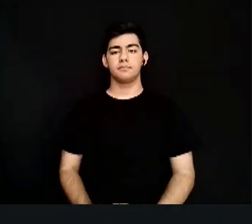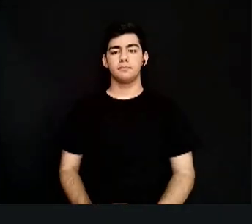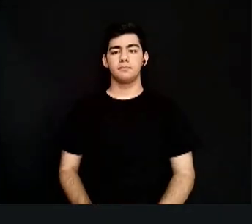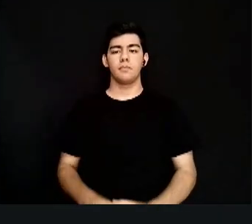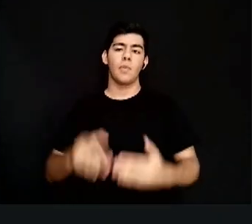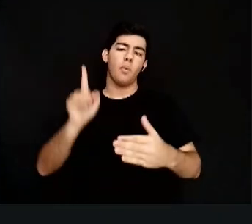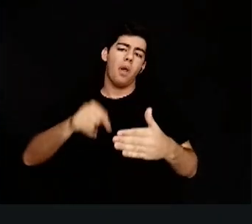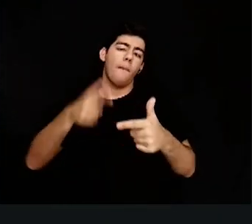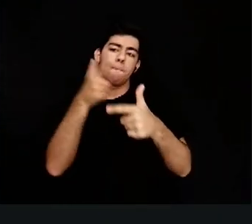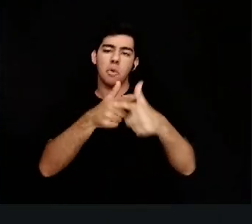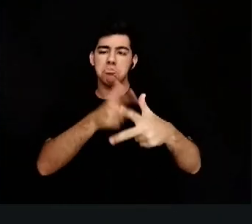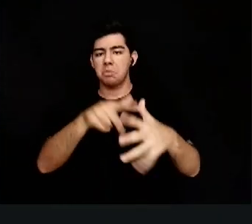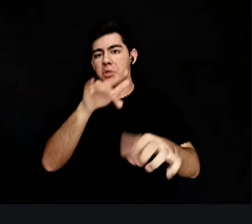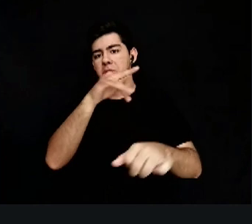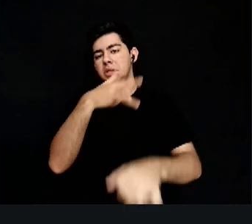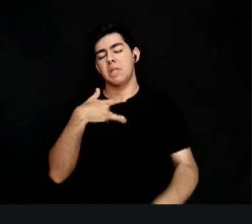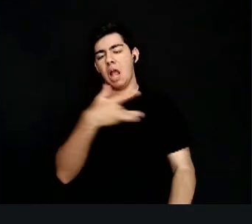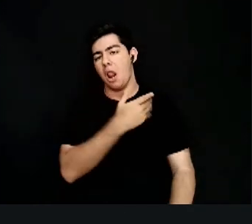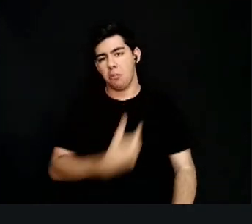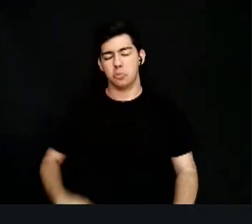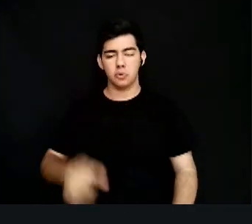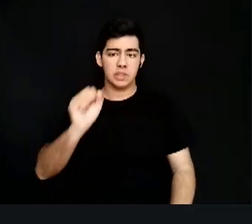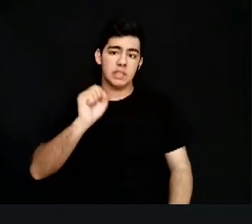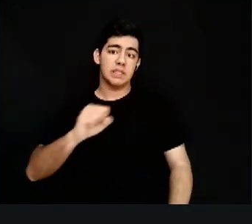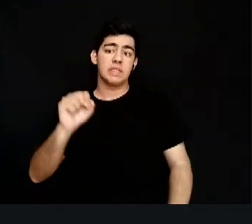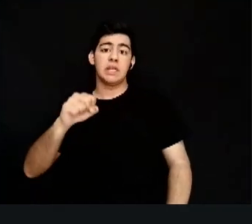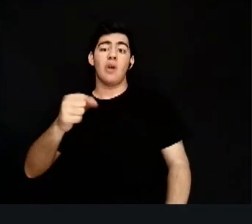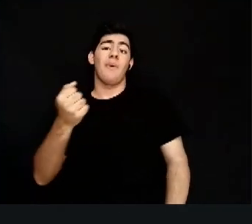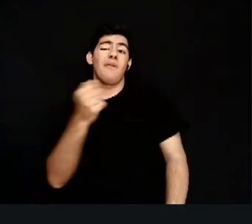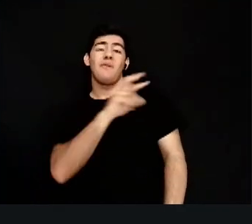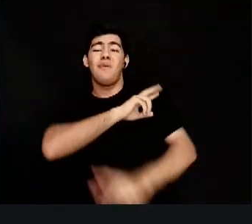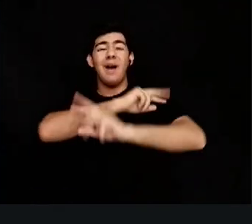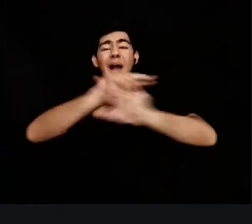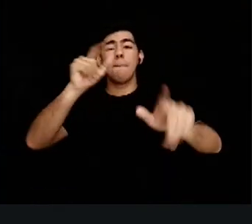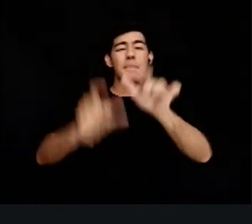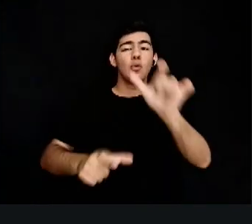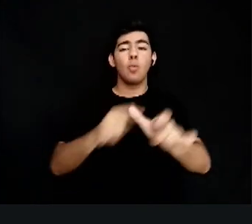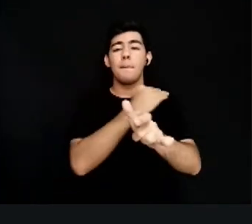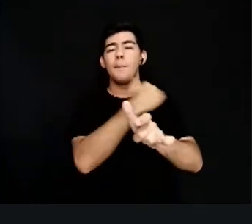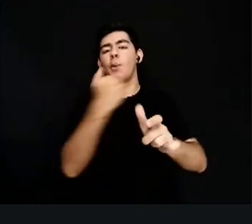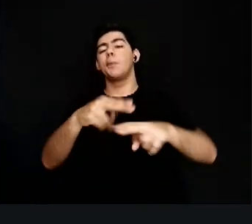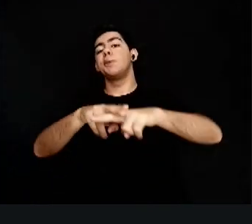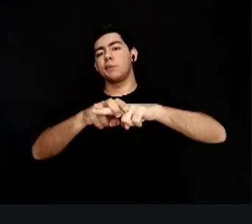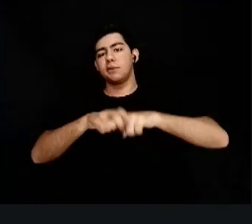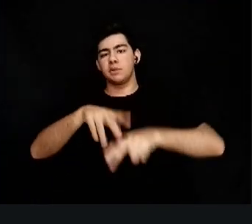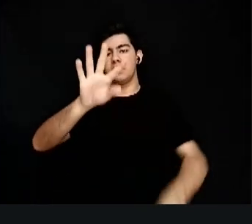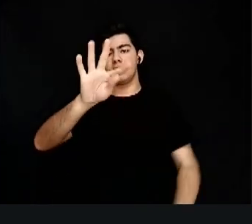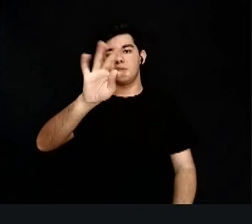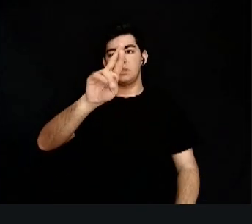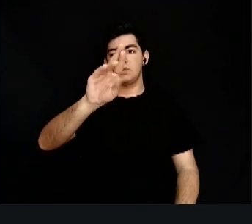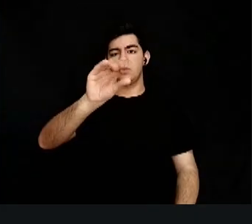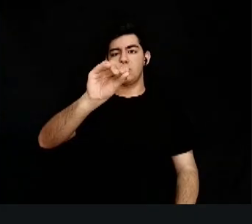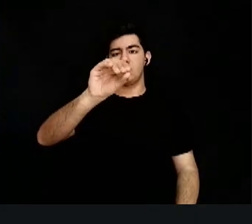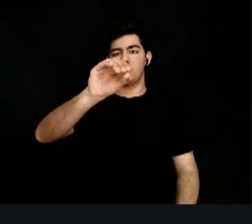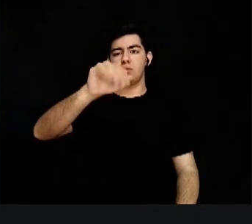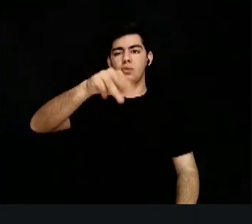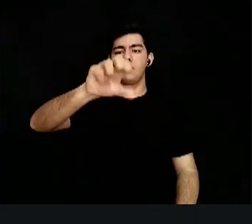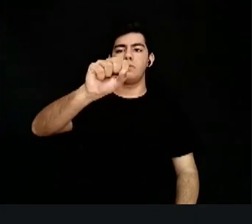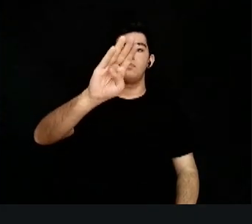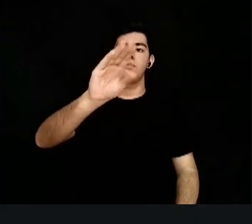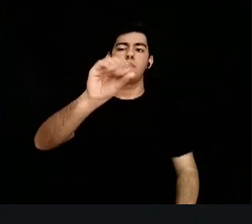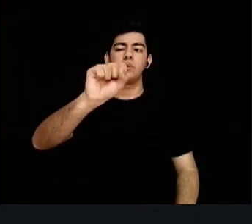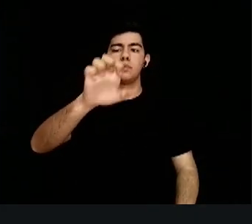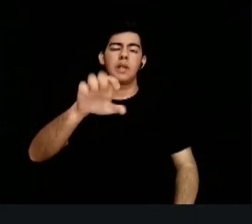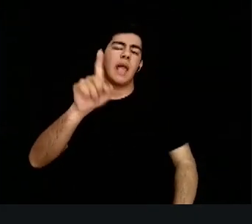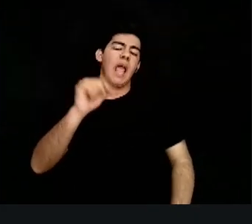É um problema de saúde pública, sim, é uma das maiores causas de mortalidade no mundo, né, hoje. Trombose sempre